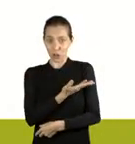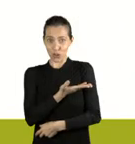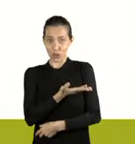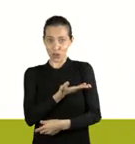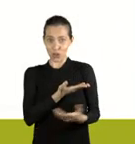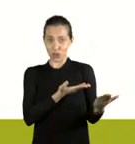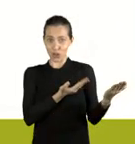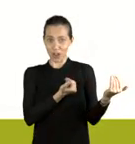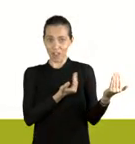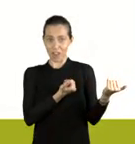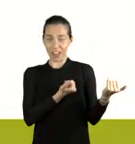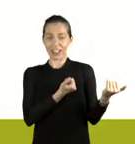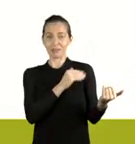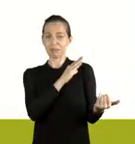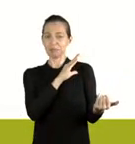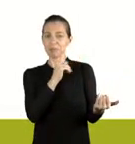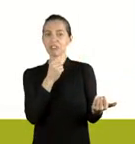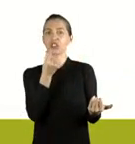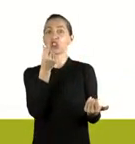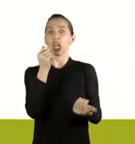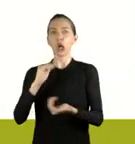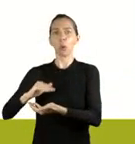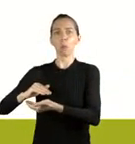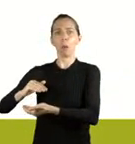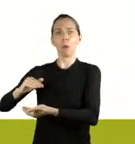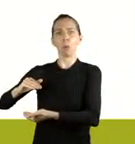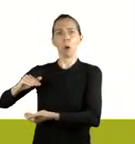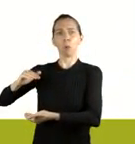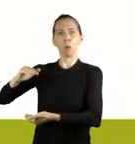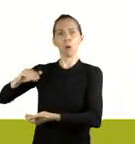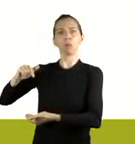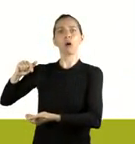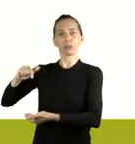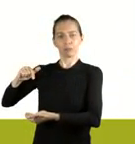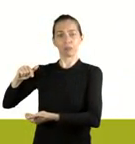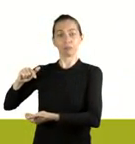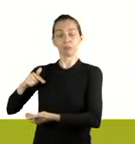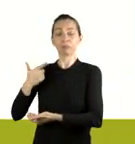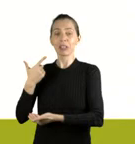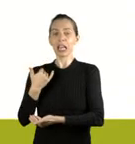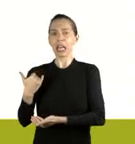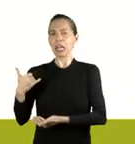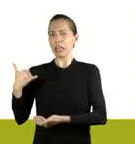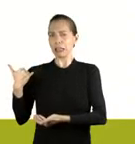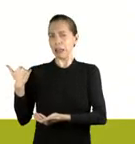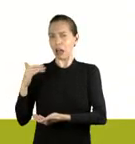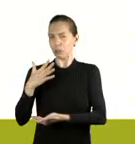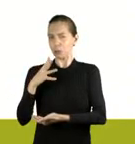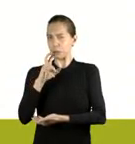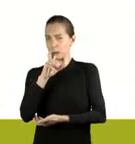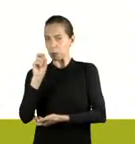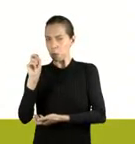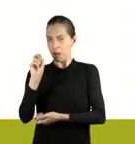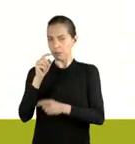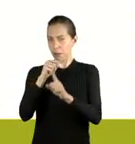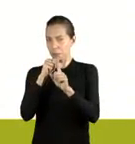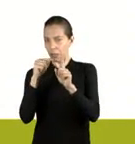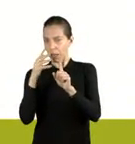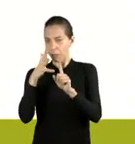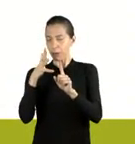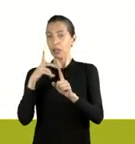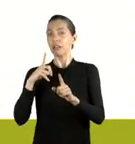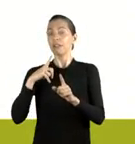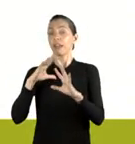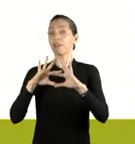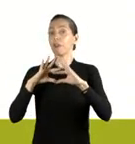de acumular patrimônio. Na meia-idade, você já não consegue acumular tanto, porque você tem uma